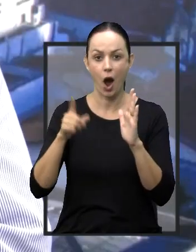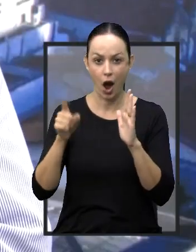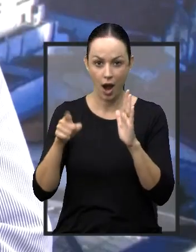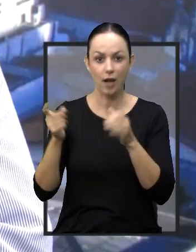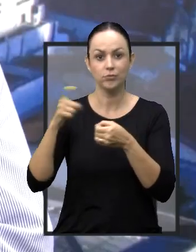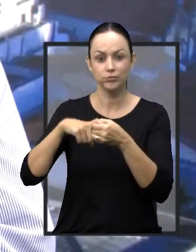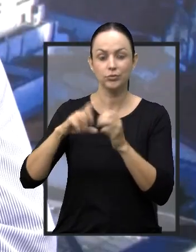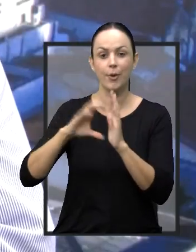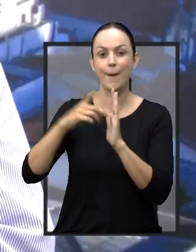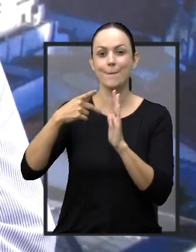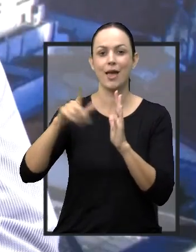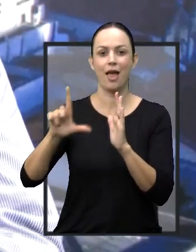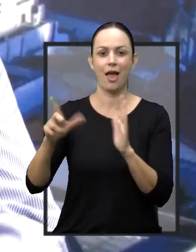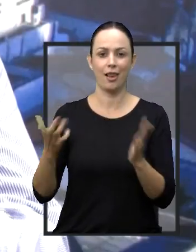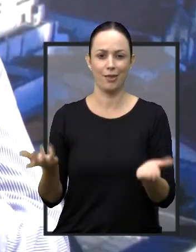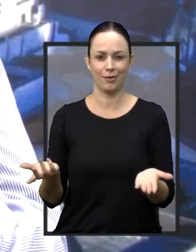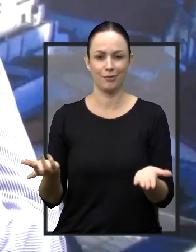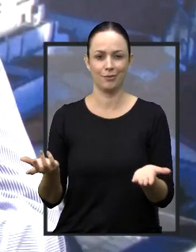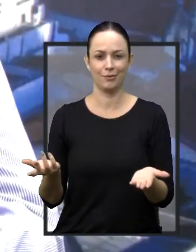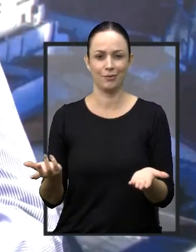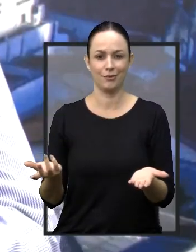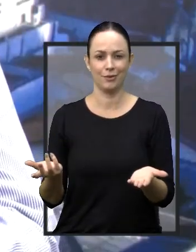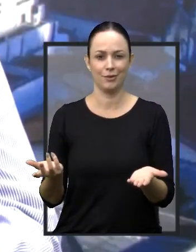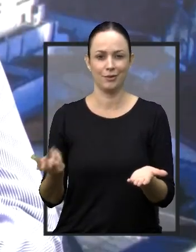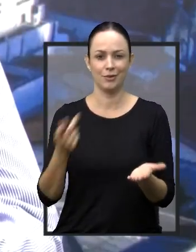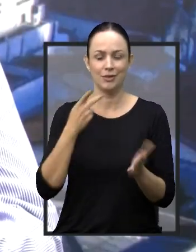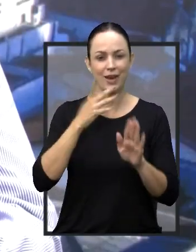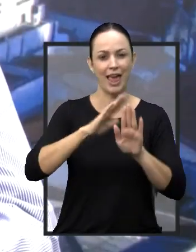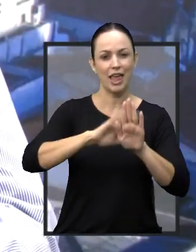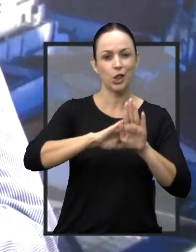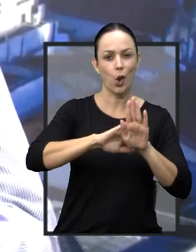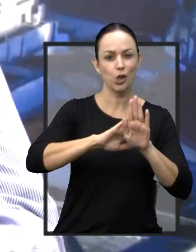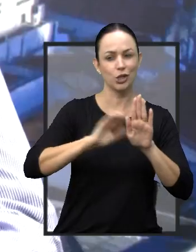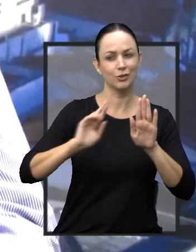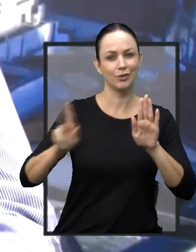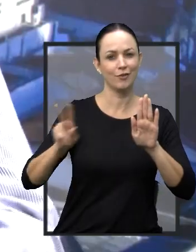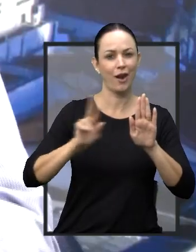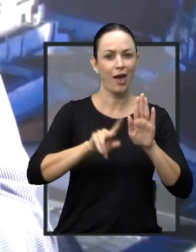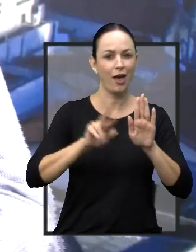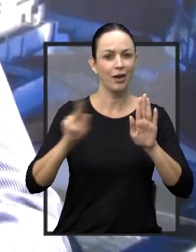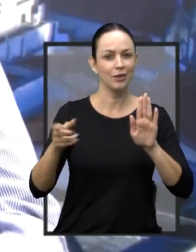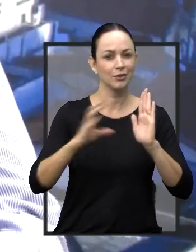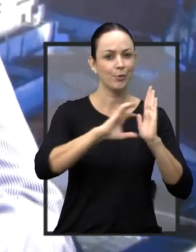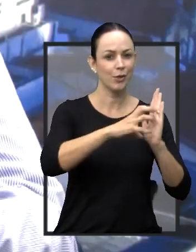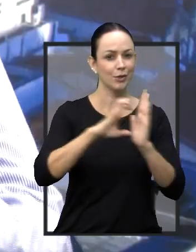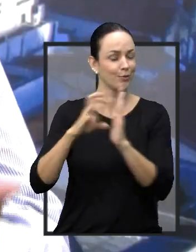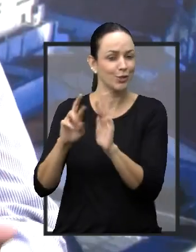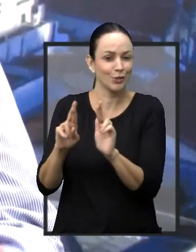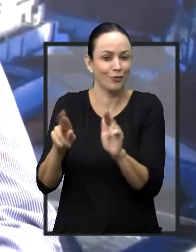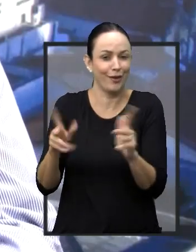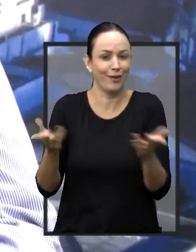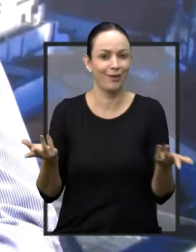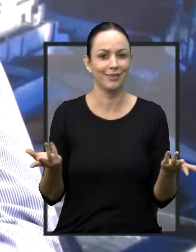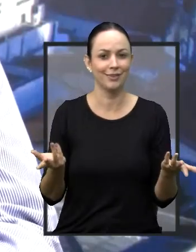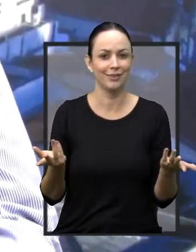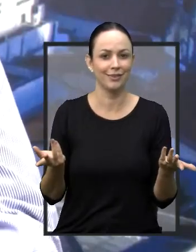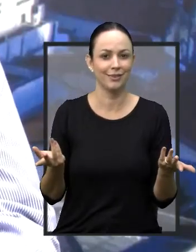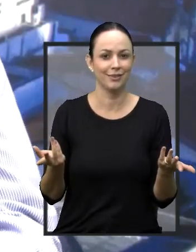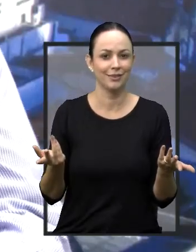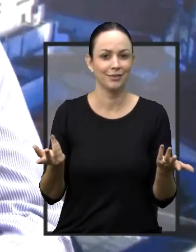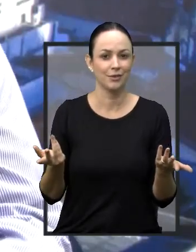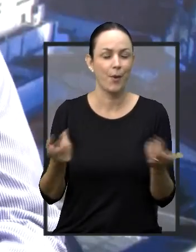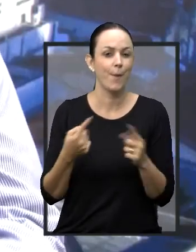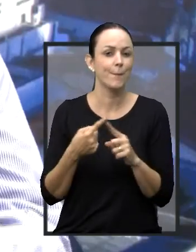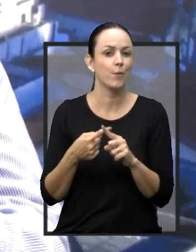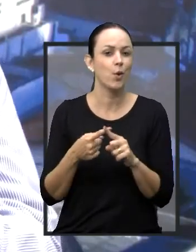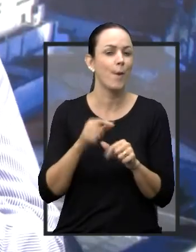PL. Poxa, você vai pegar ideologicamente falando, são ideologias completamente distintas, né? Por